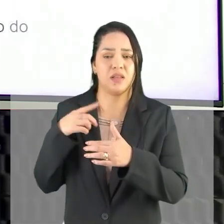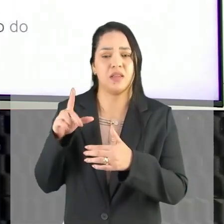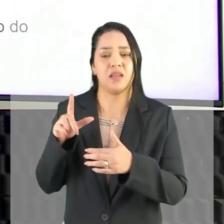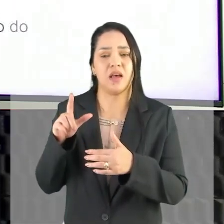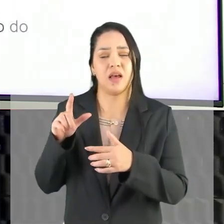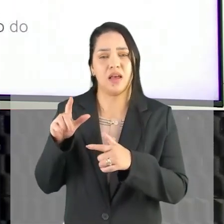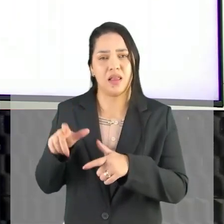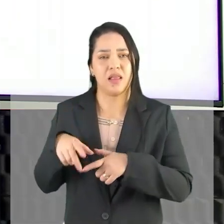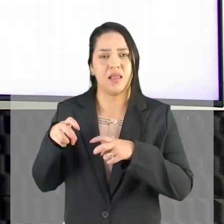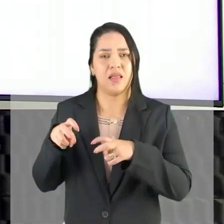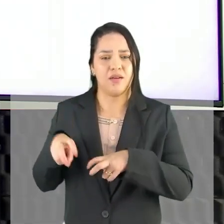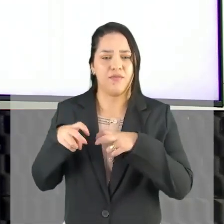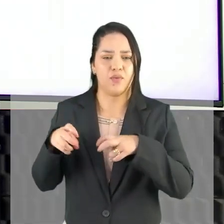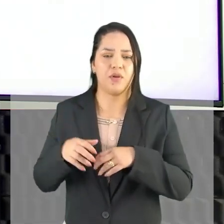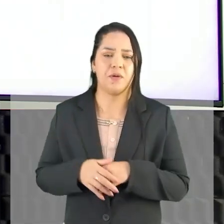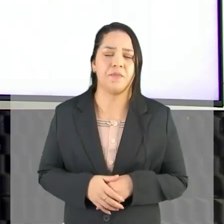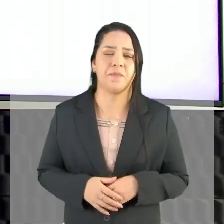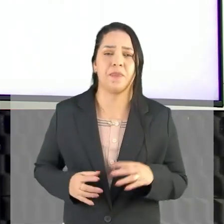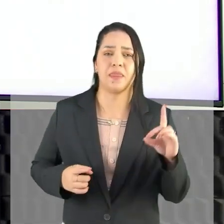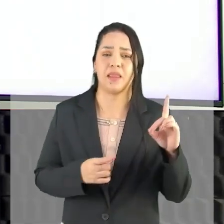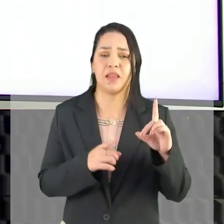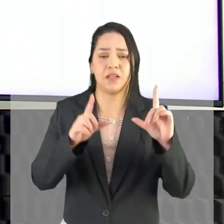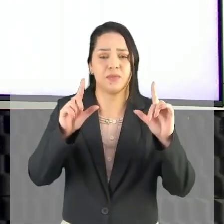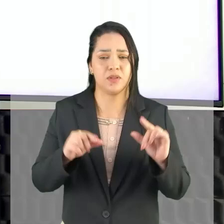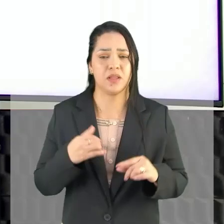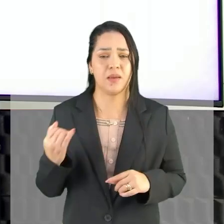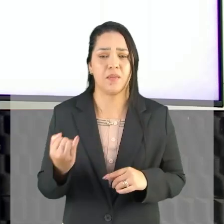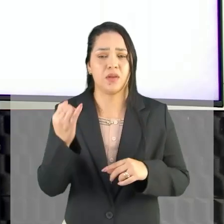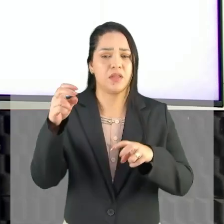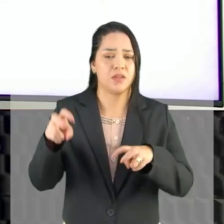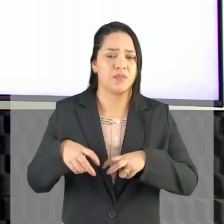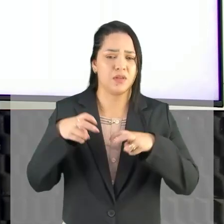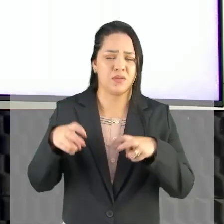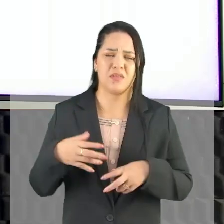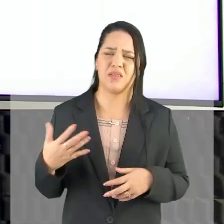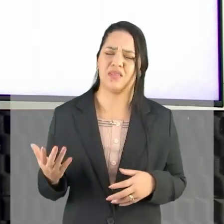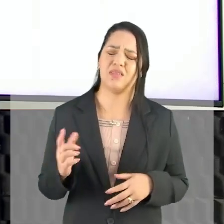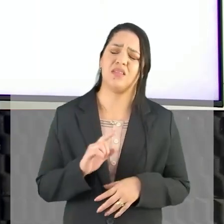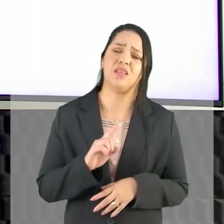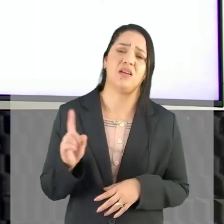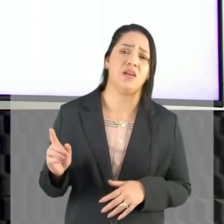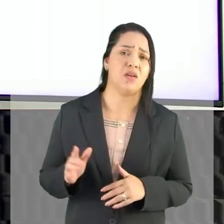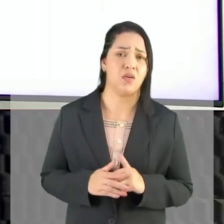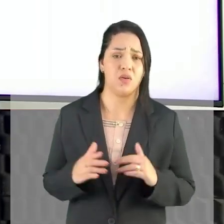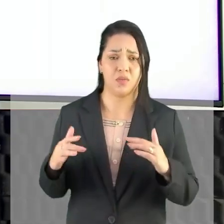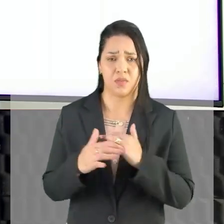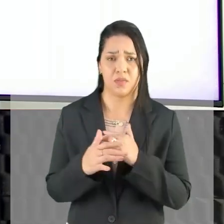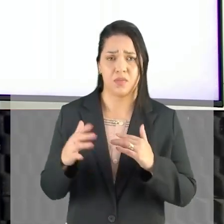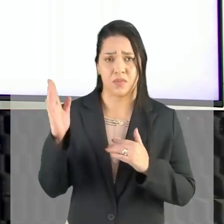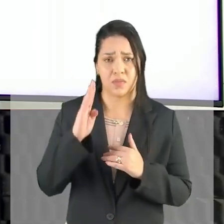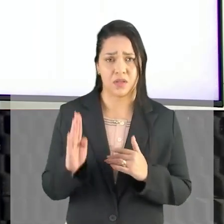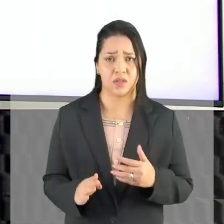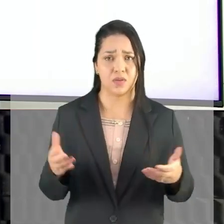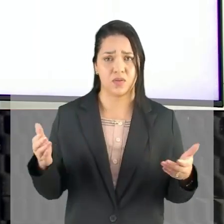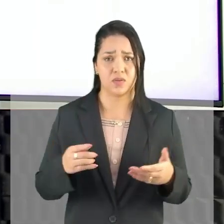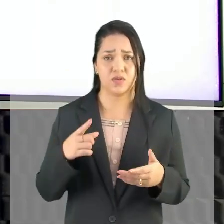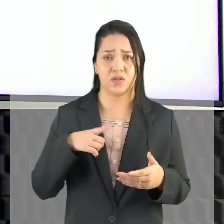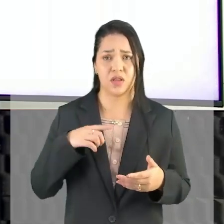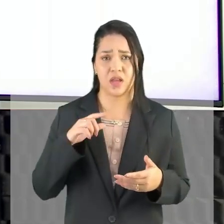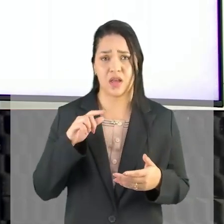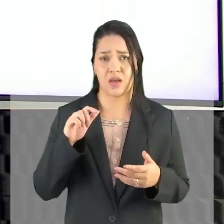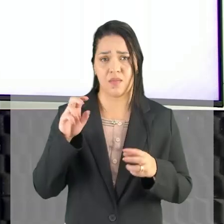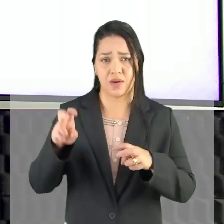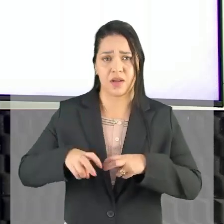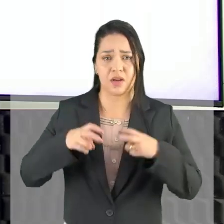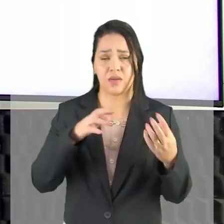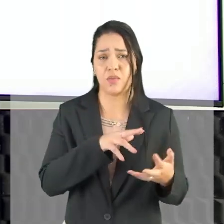lavoura, ok? D, da diminuição da importância da agricultura. Claro que não. O Brasil hoje é um celeiro agrícola para o mundo.